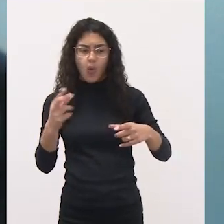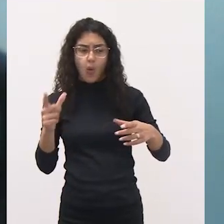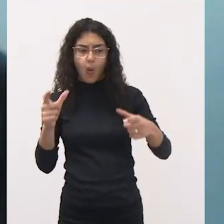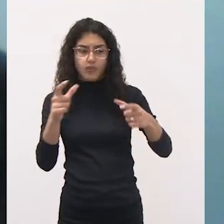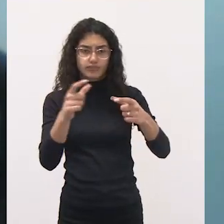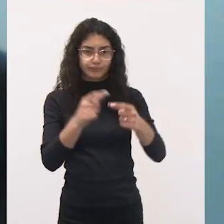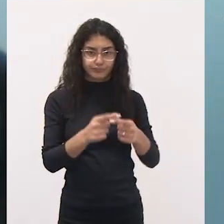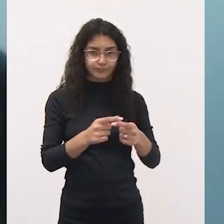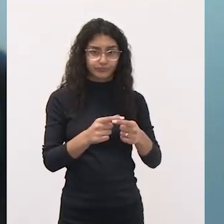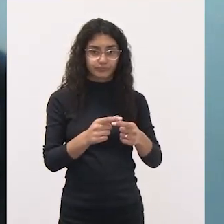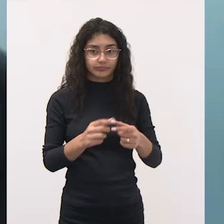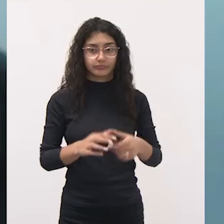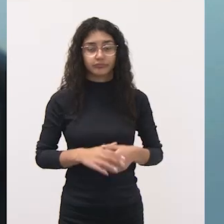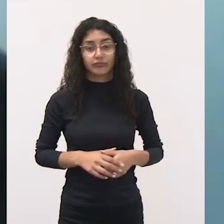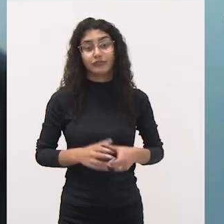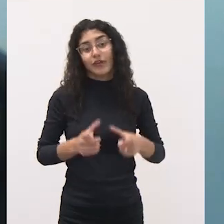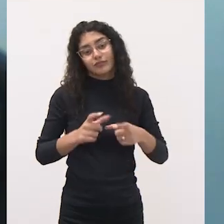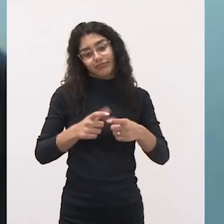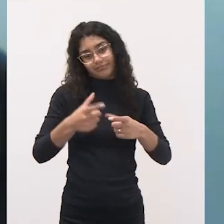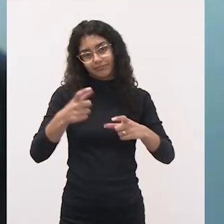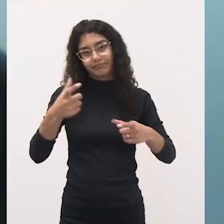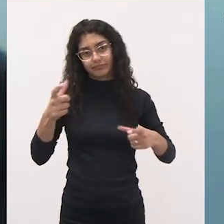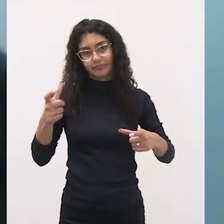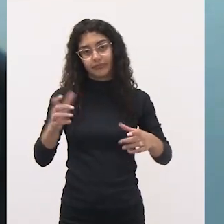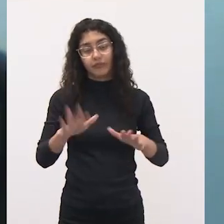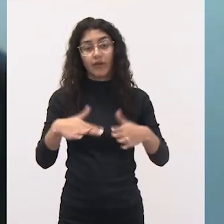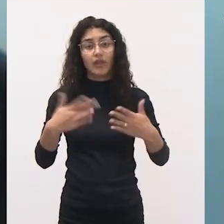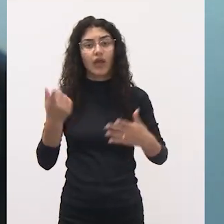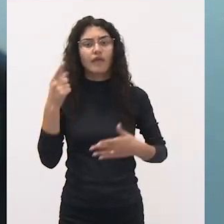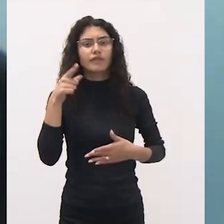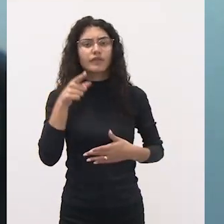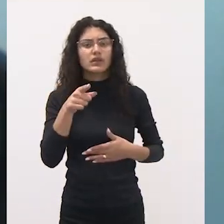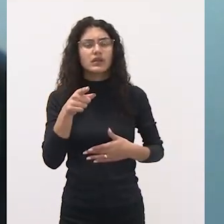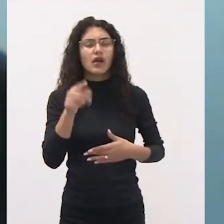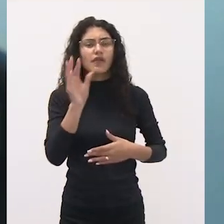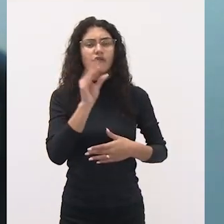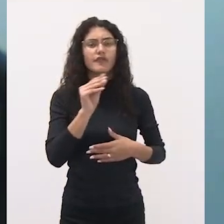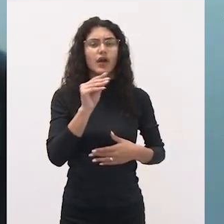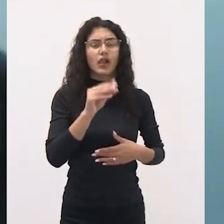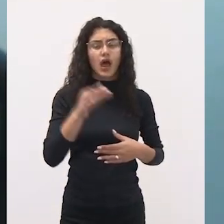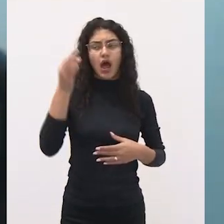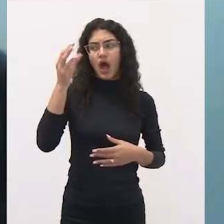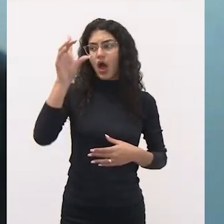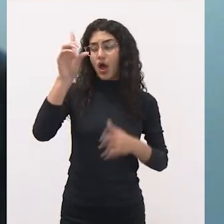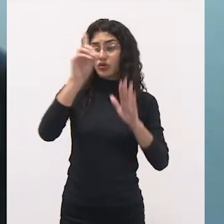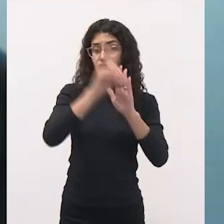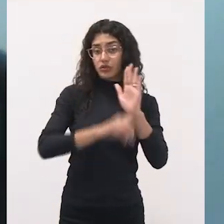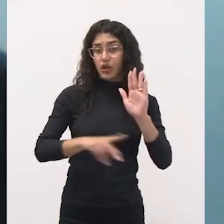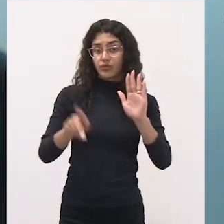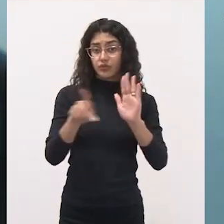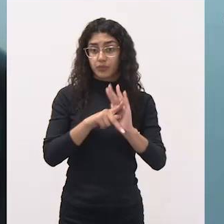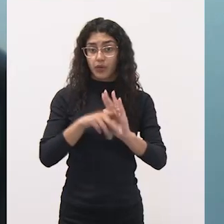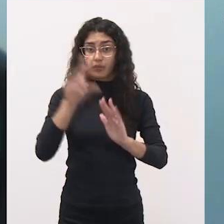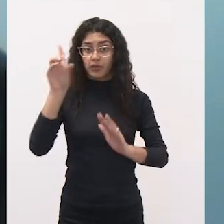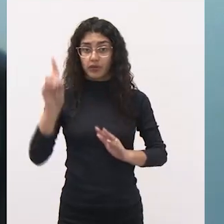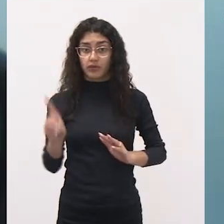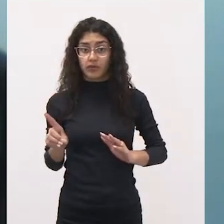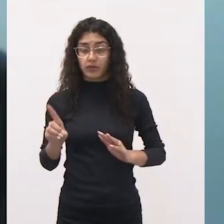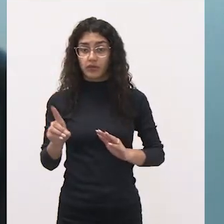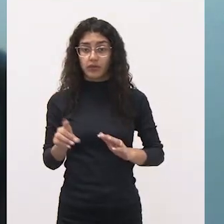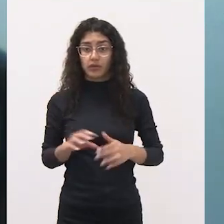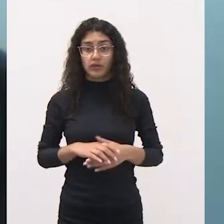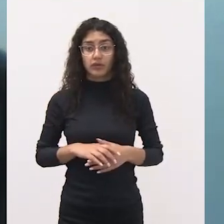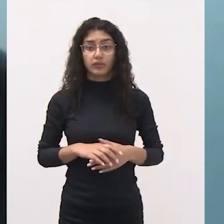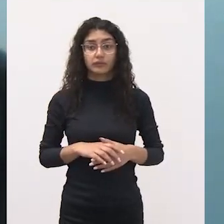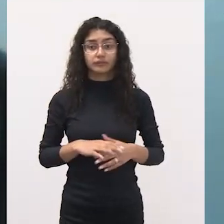Ela se apequena, se engrandece. Uhum. Então, você falar dos direitos, quando esses direitos são